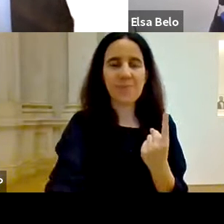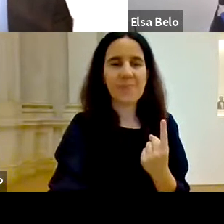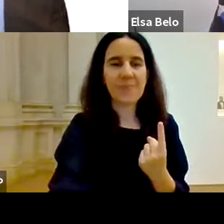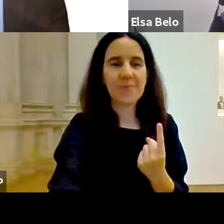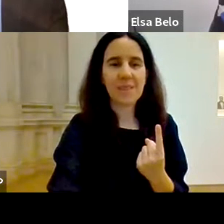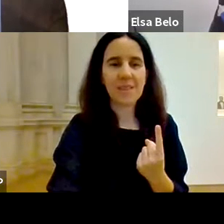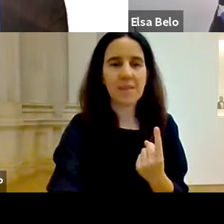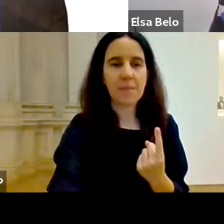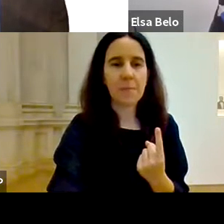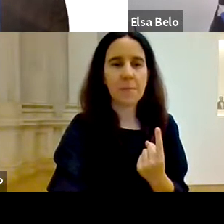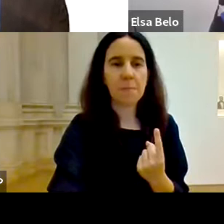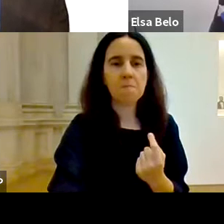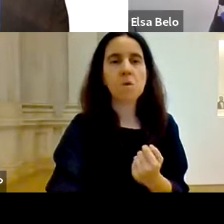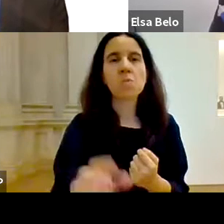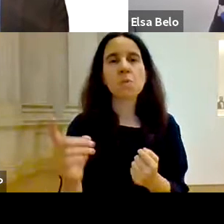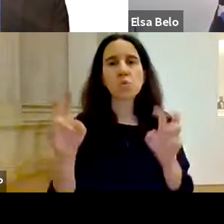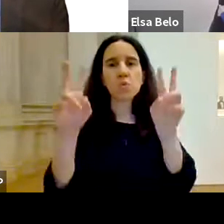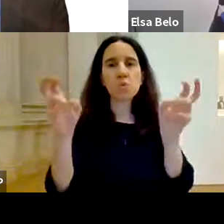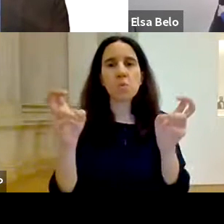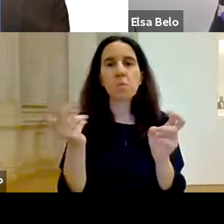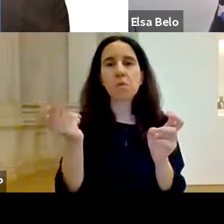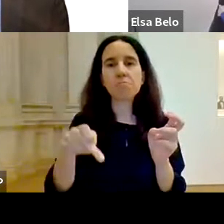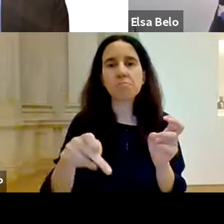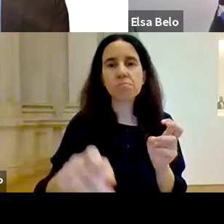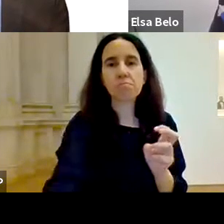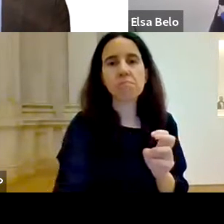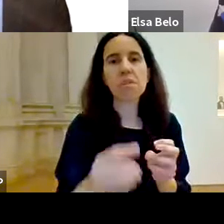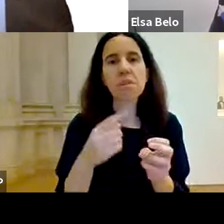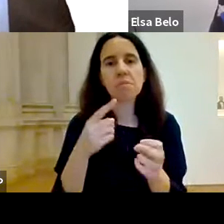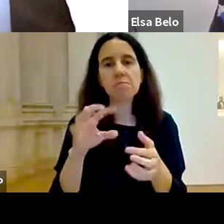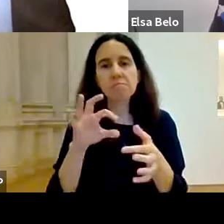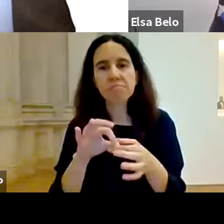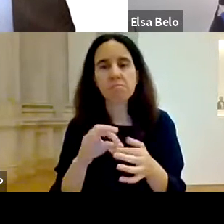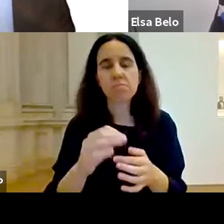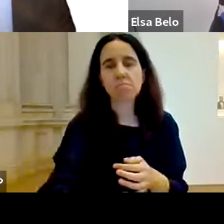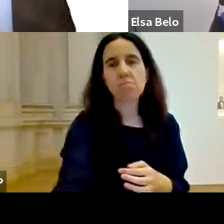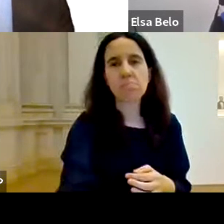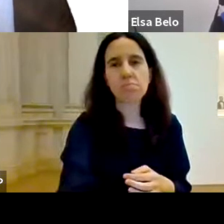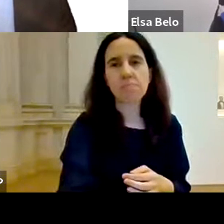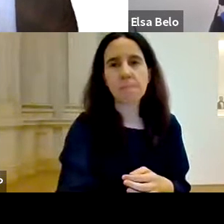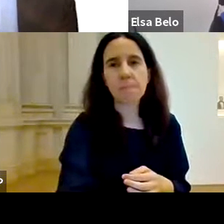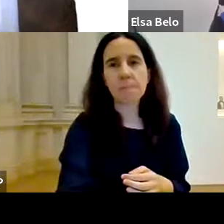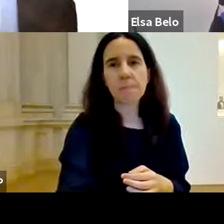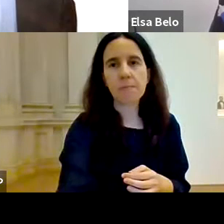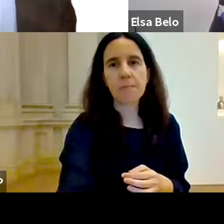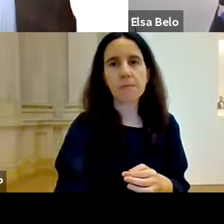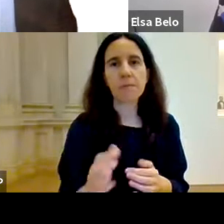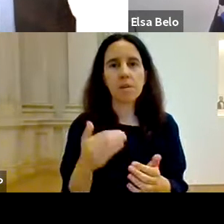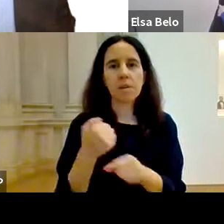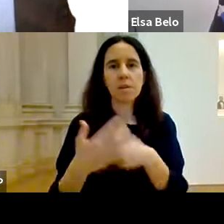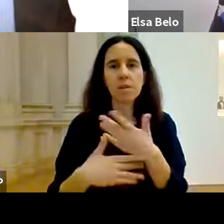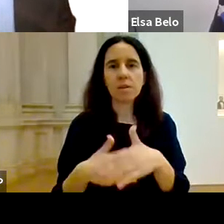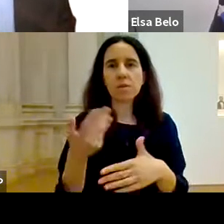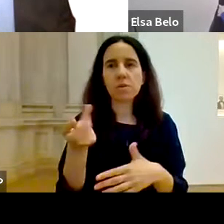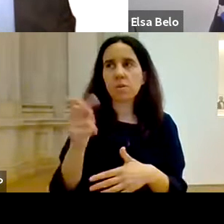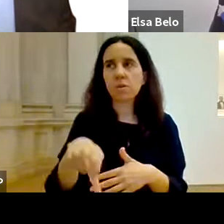às ferramentas que podem ser utilizadas, suporte tecnológico ao trabalho para projetos, em teletrabalho no caso concreto, nós